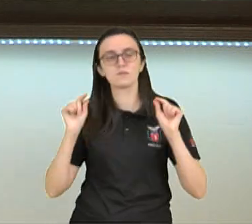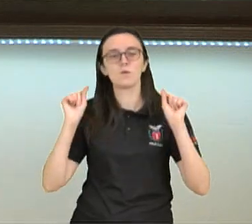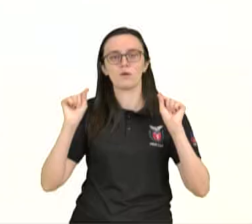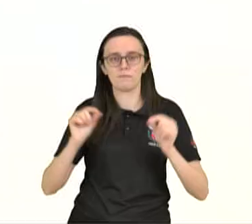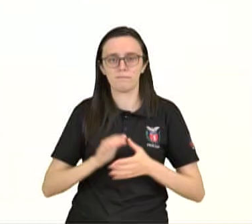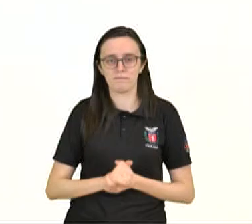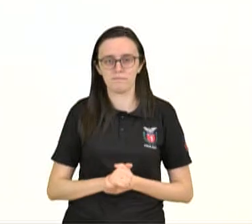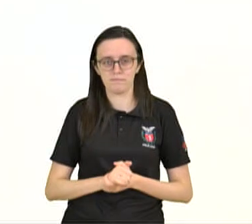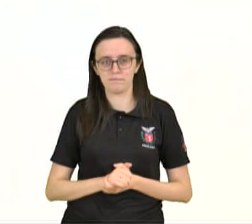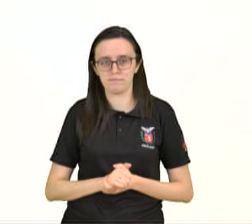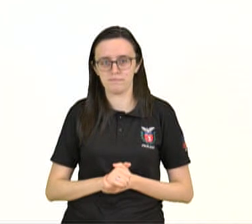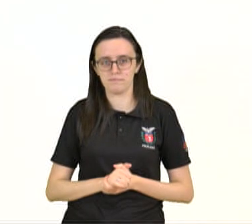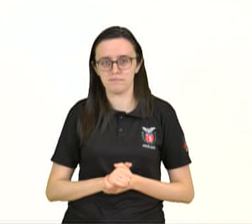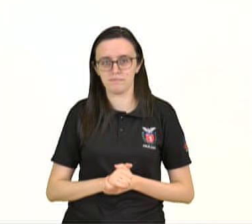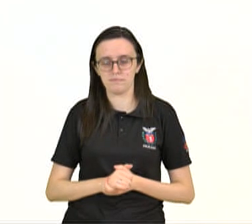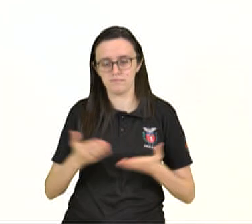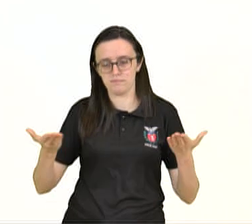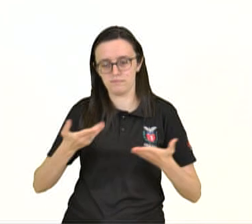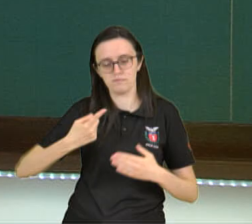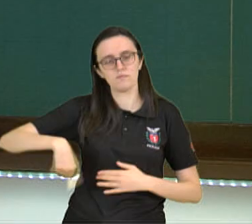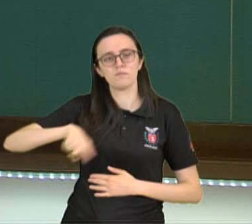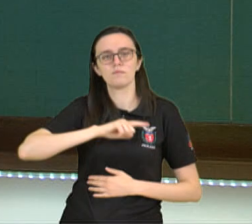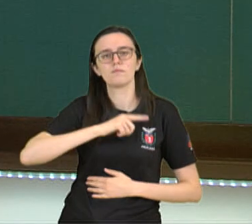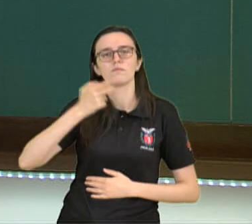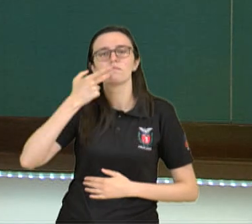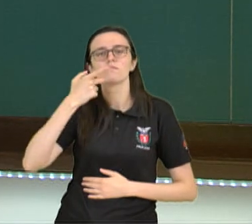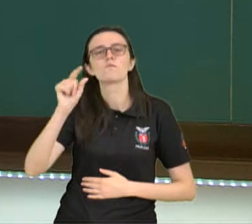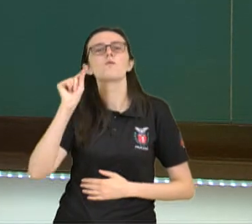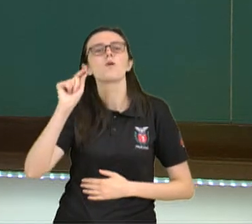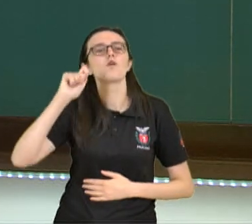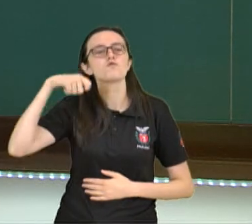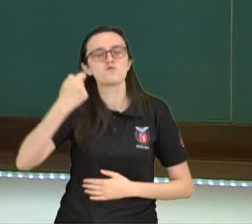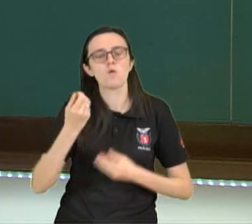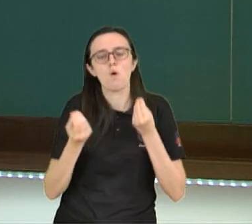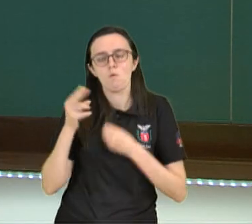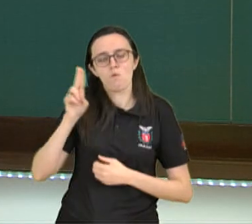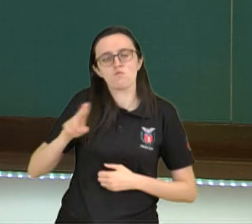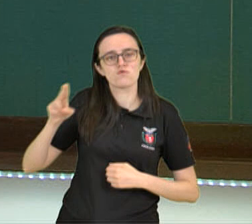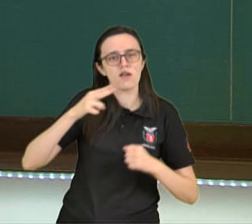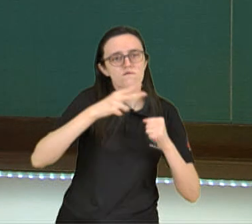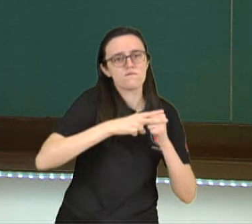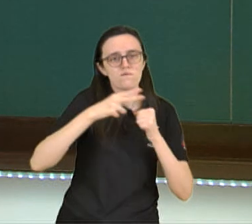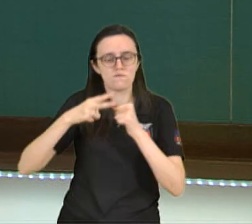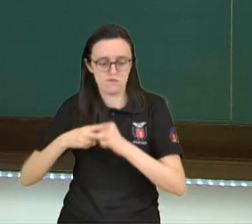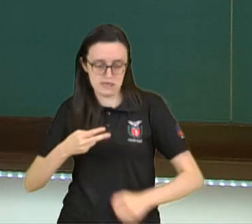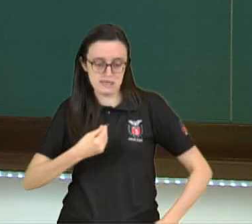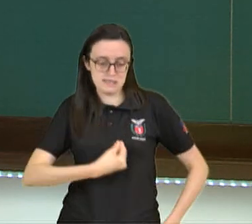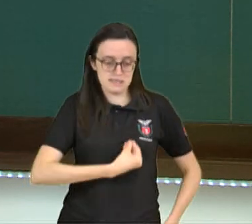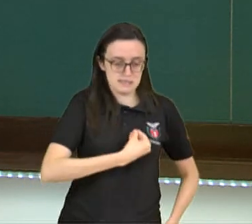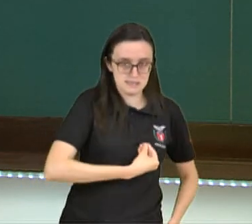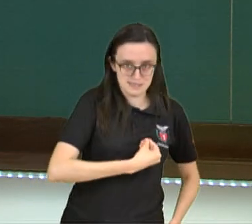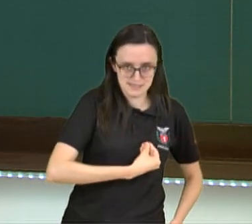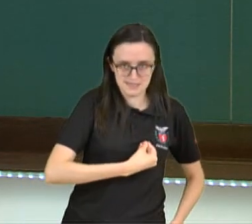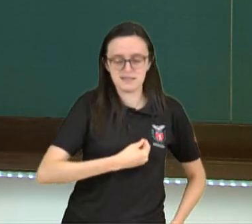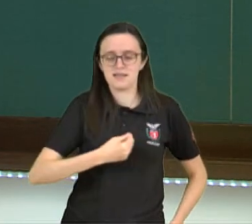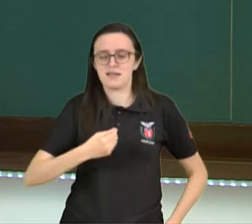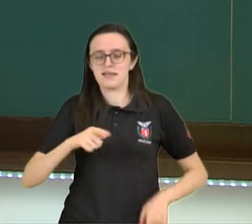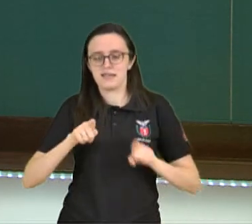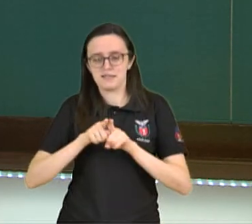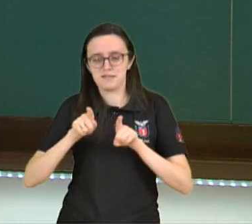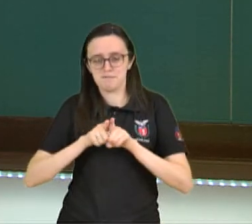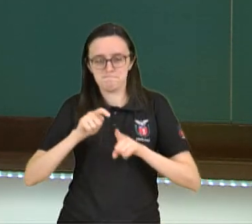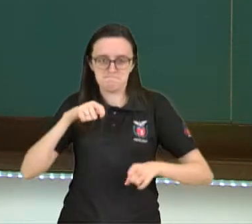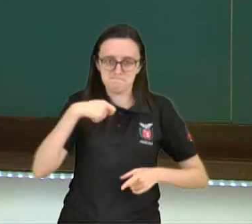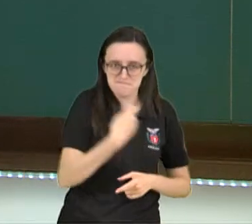pessoal? Hoje nós, então, falamos um pouquinho sobre o emprego dos verbos ser, estar, tener no presente indicativo, dando